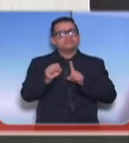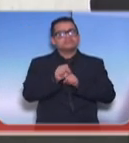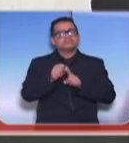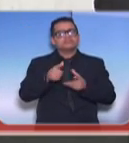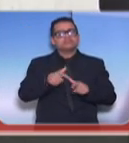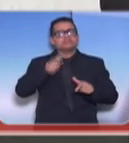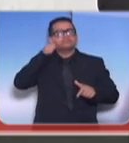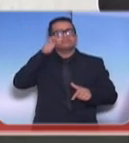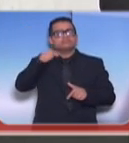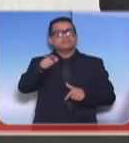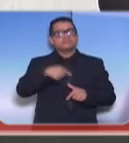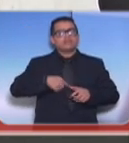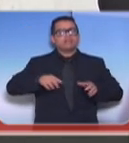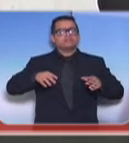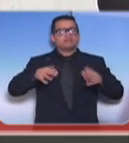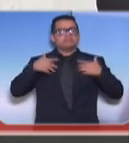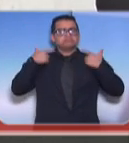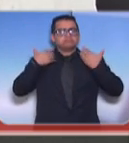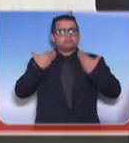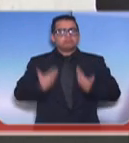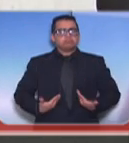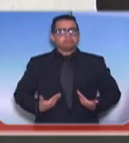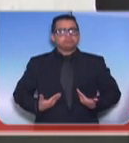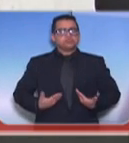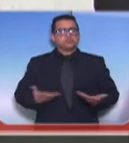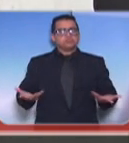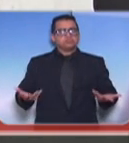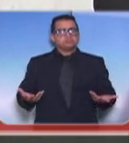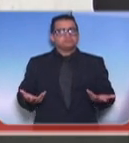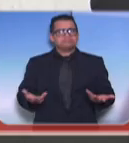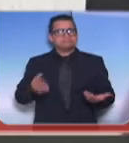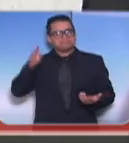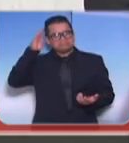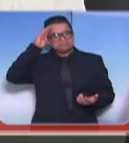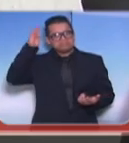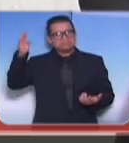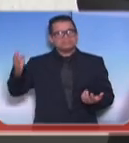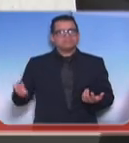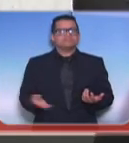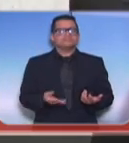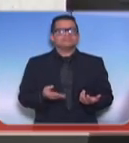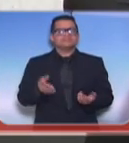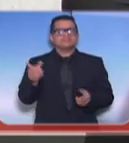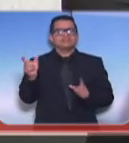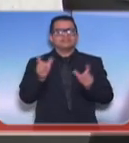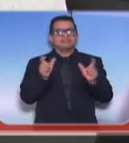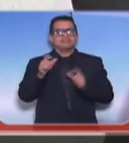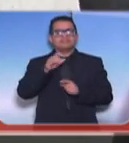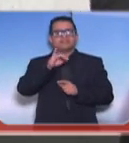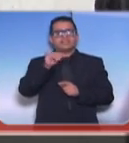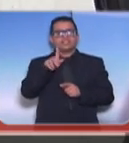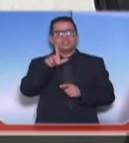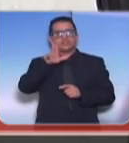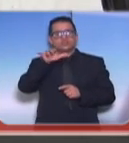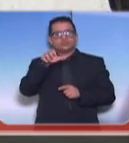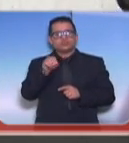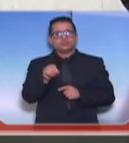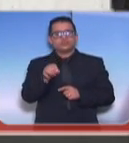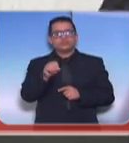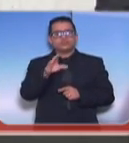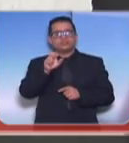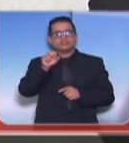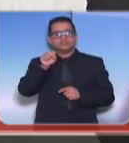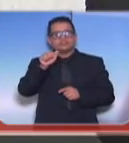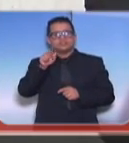muito interessante essa postura e me causa muita preocupação, principalmente pelas palavras do ouvidor Júlio César Neves. Eu sou do